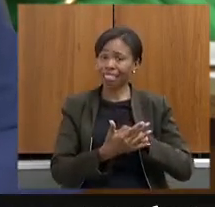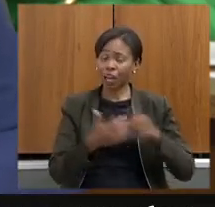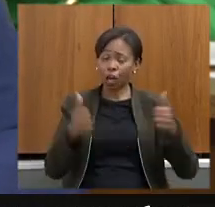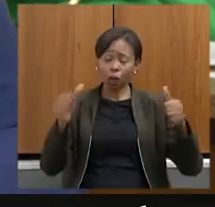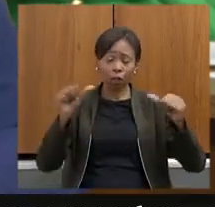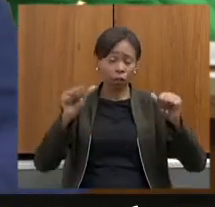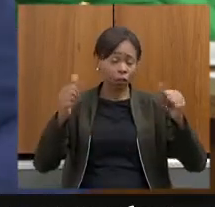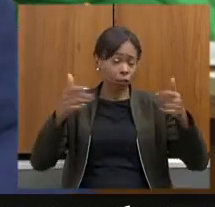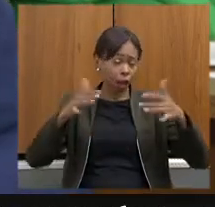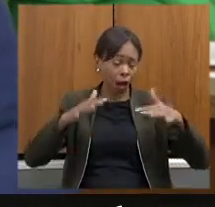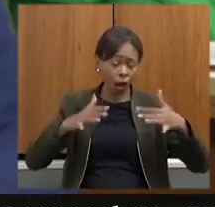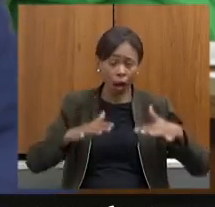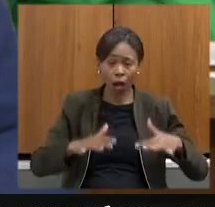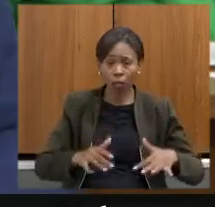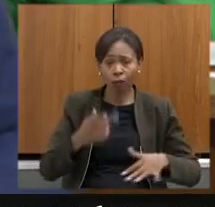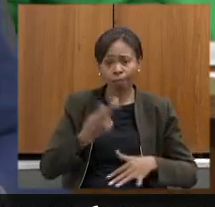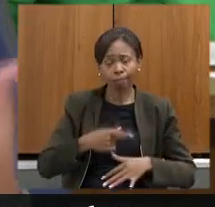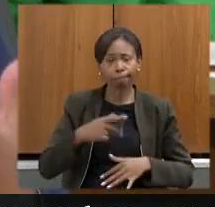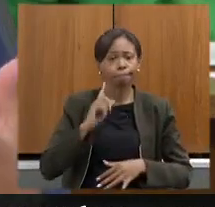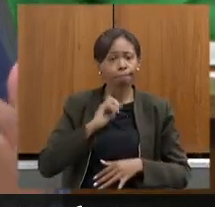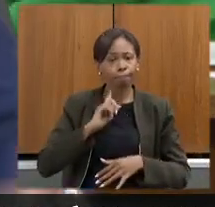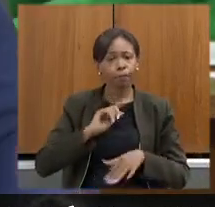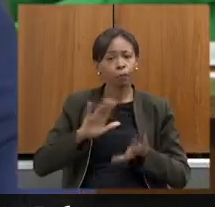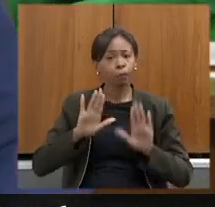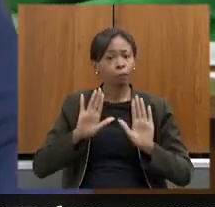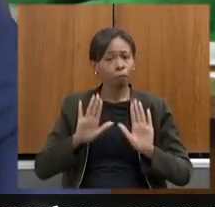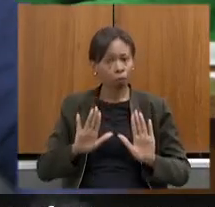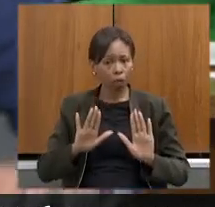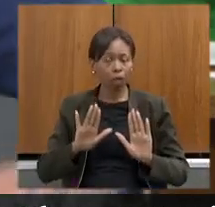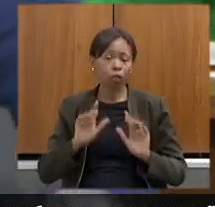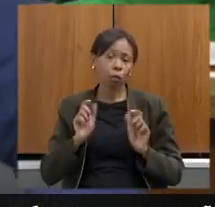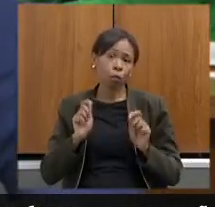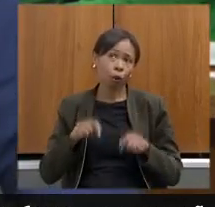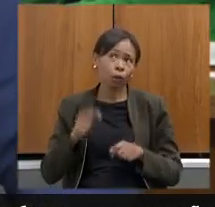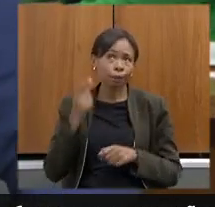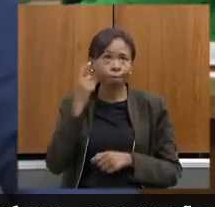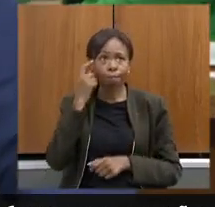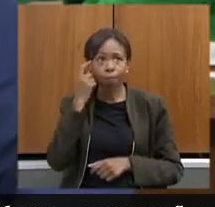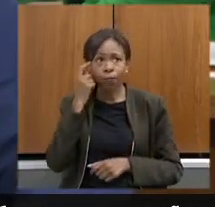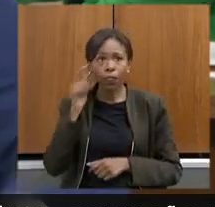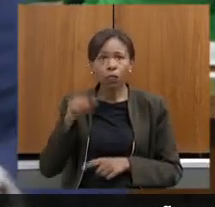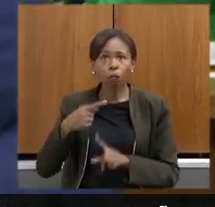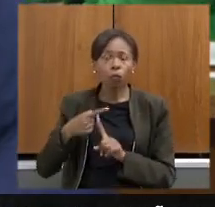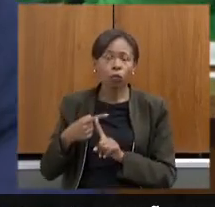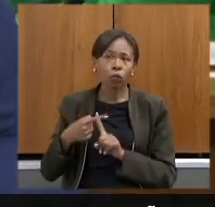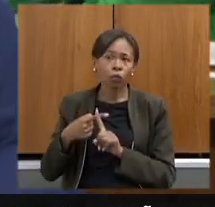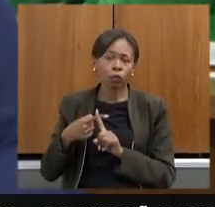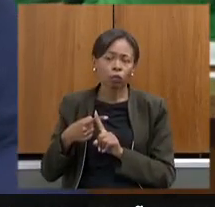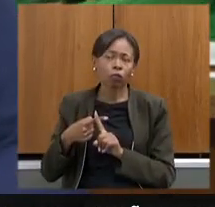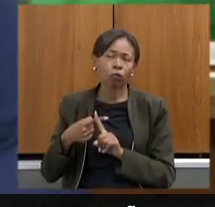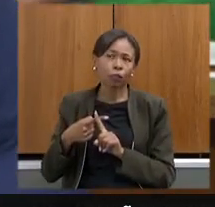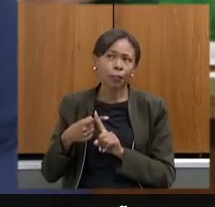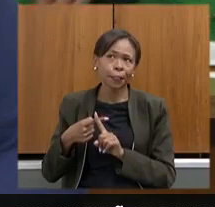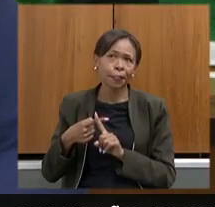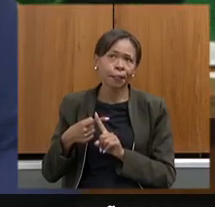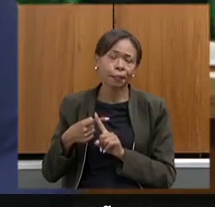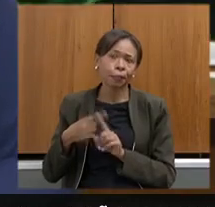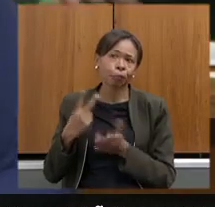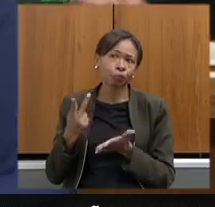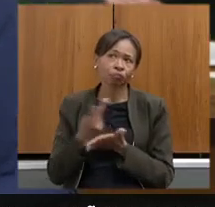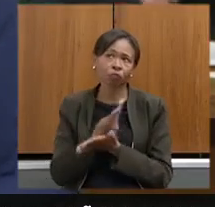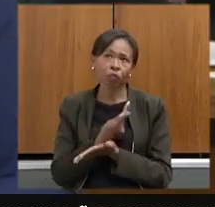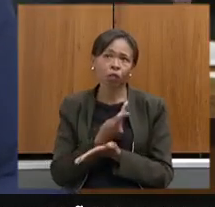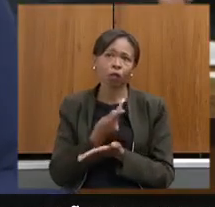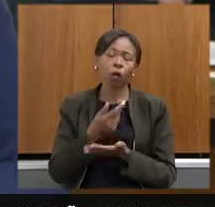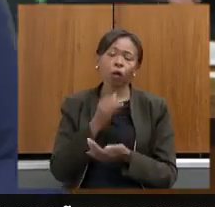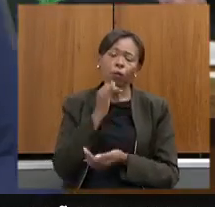nosso estado mas do ponto de vista de o que se pode tirar de positivo em relação a isso podemos citar a questão